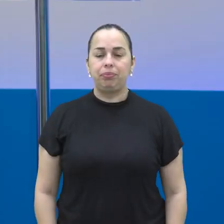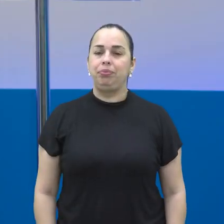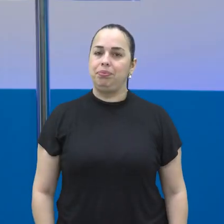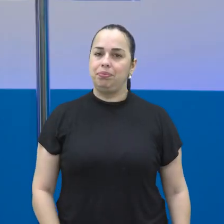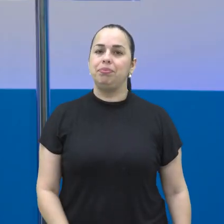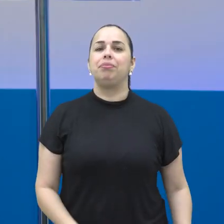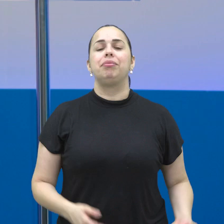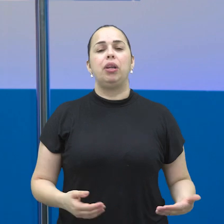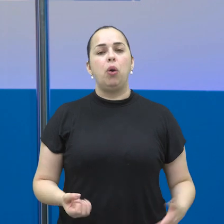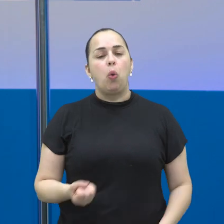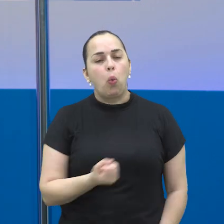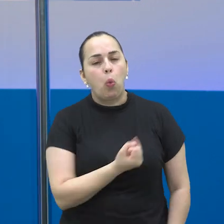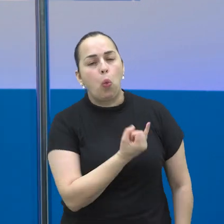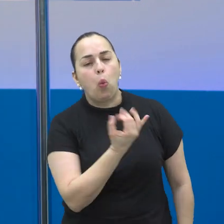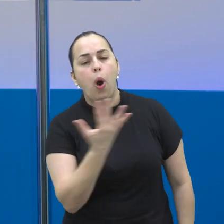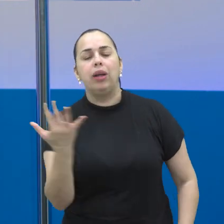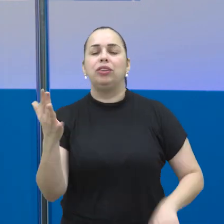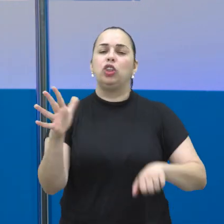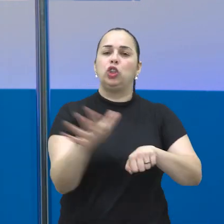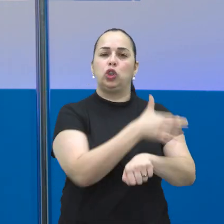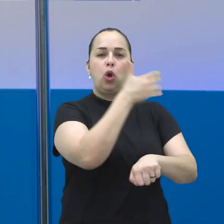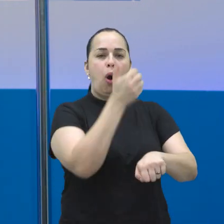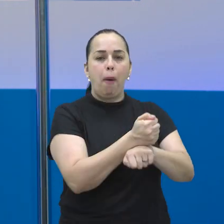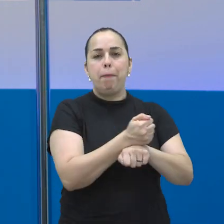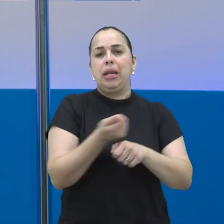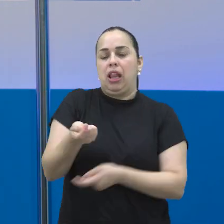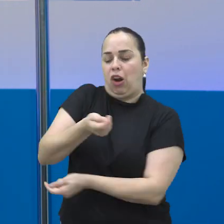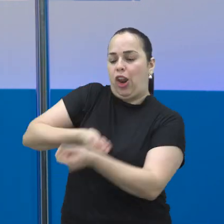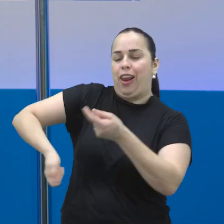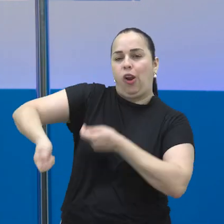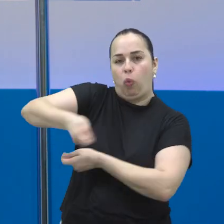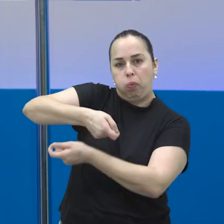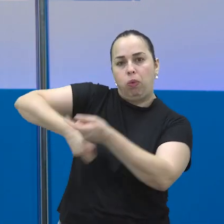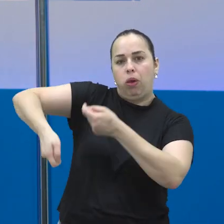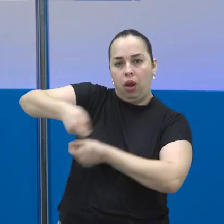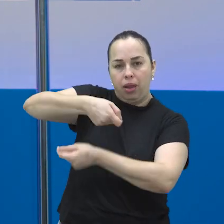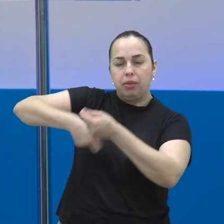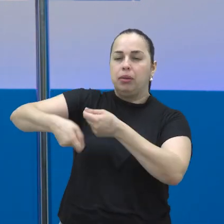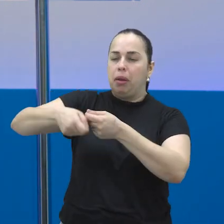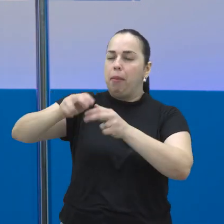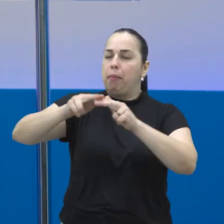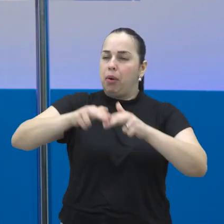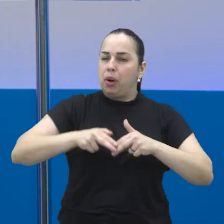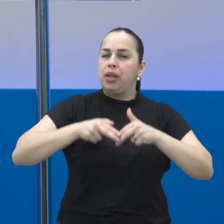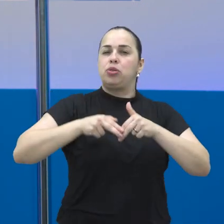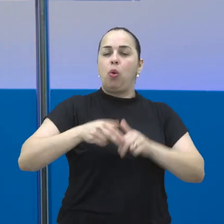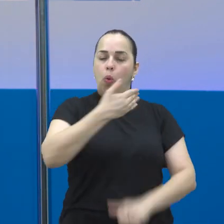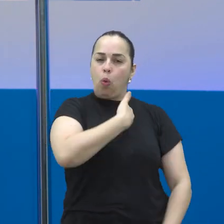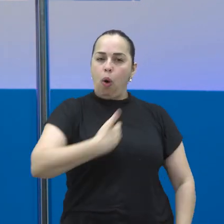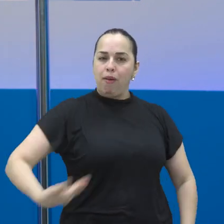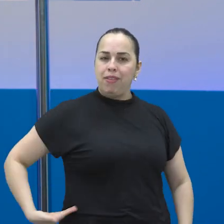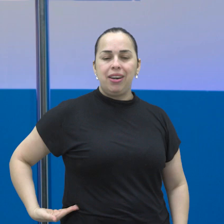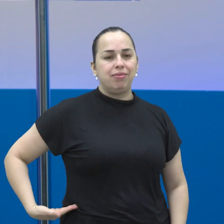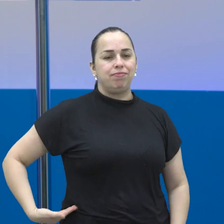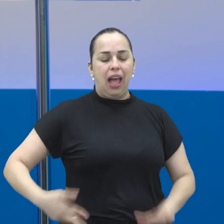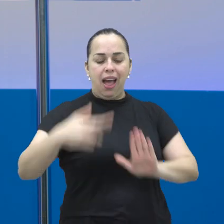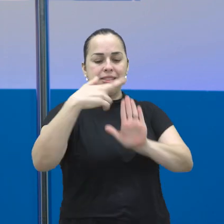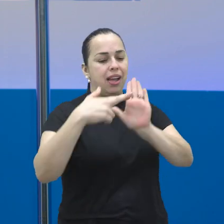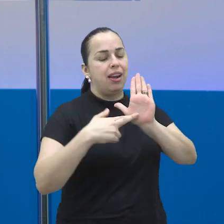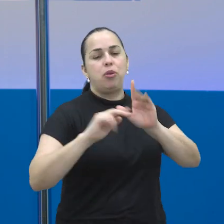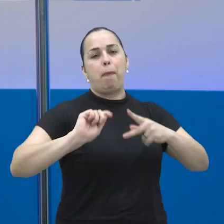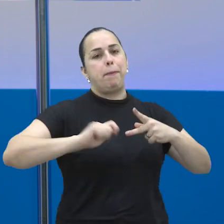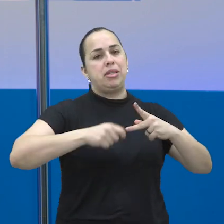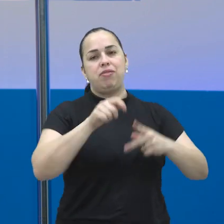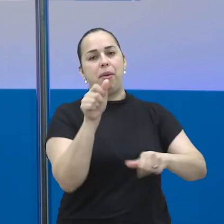A quantidade de golpes e fraudes motivou o governo a mudar as regras para transações com